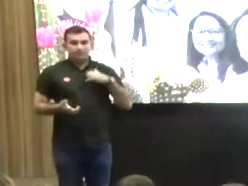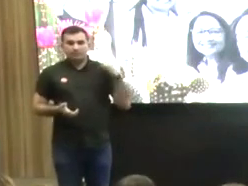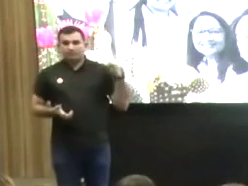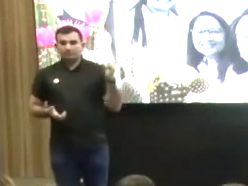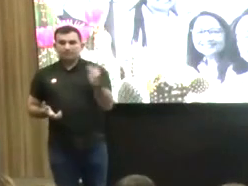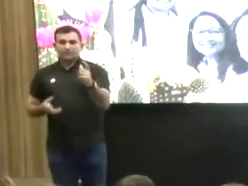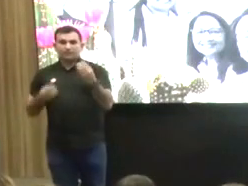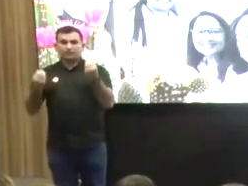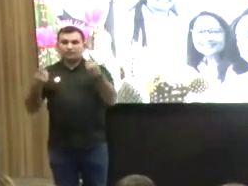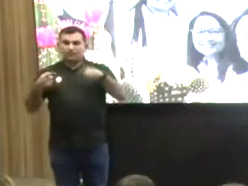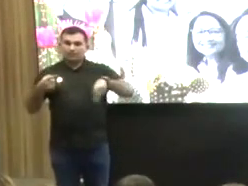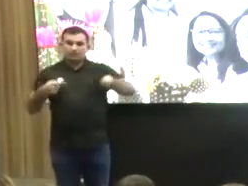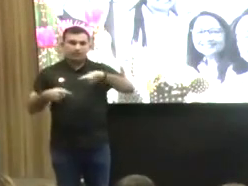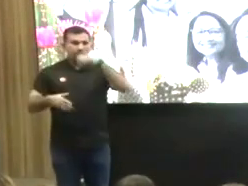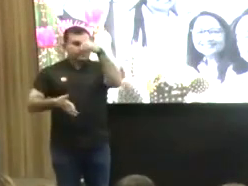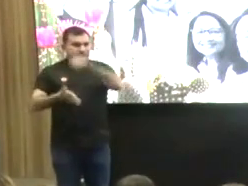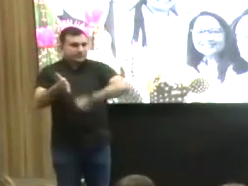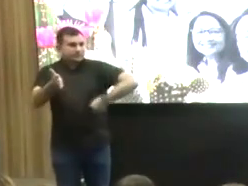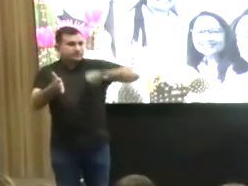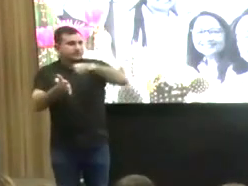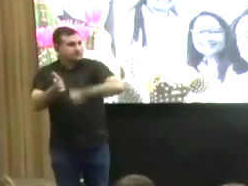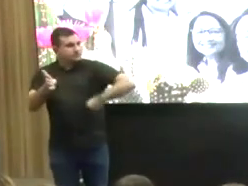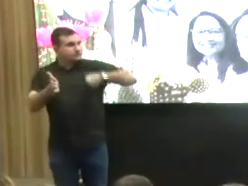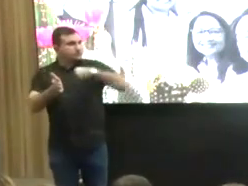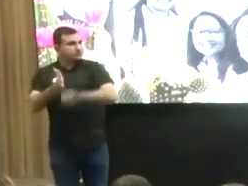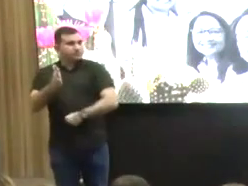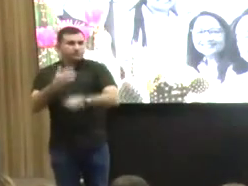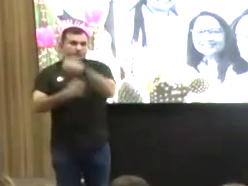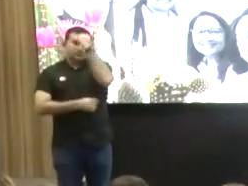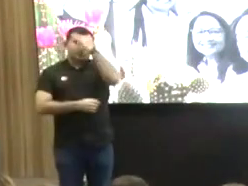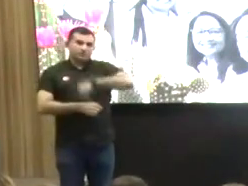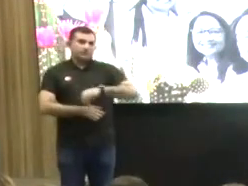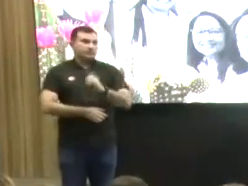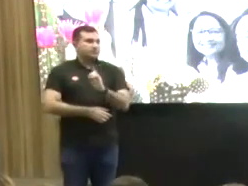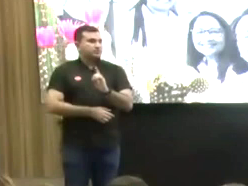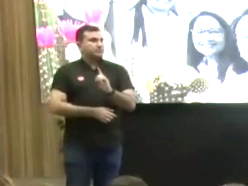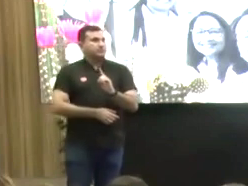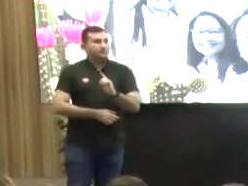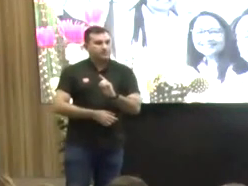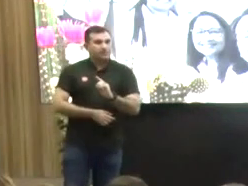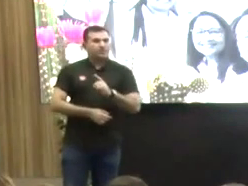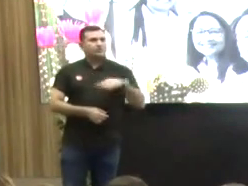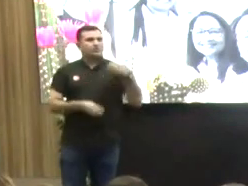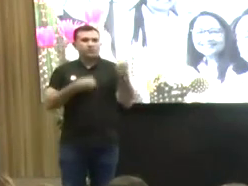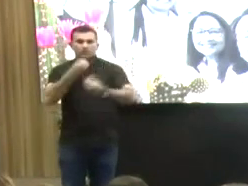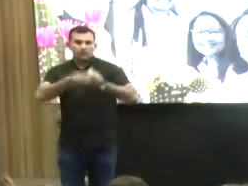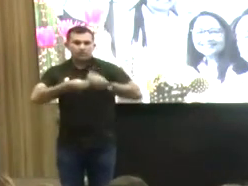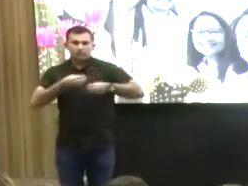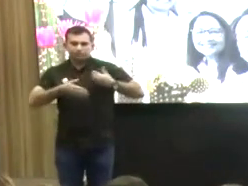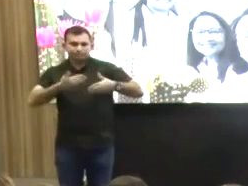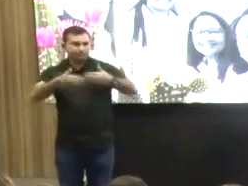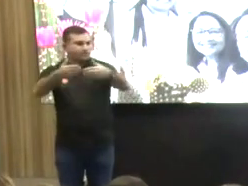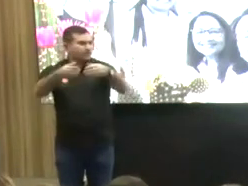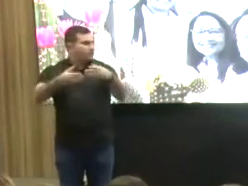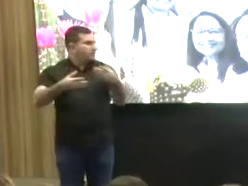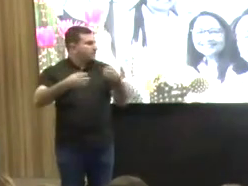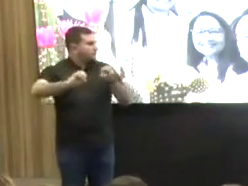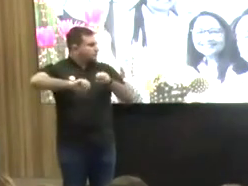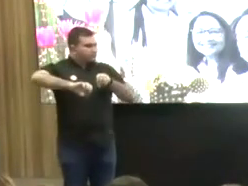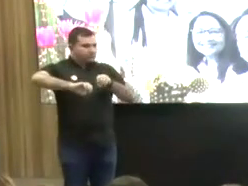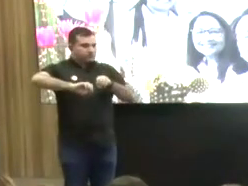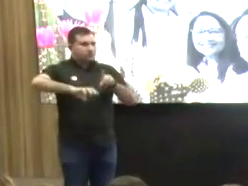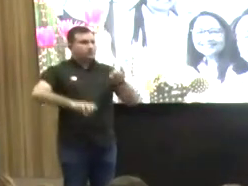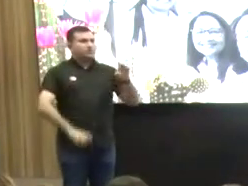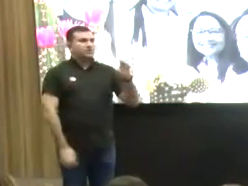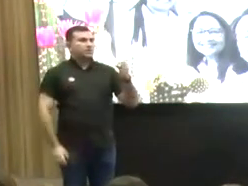a resistência. E a outra questão é o seguinte: como produzir, né, uma educação decolonial se a